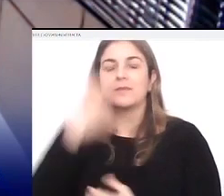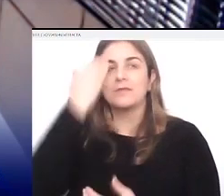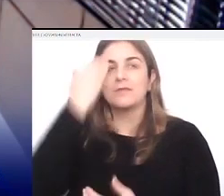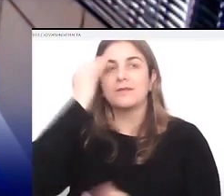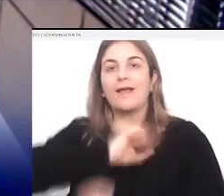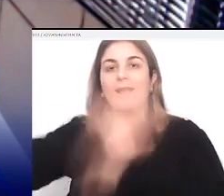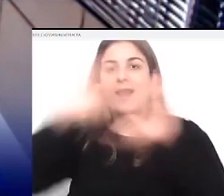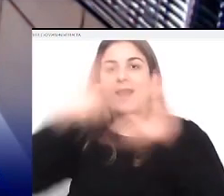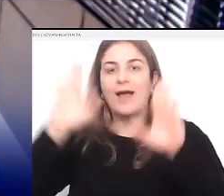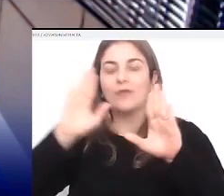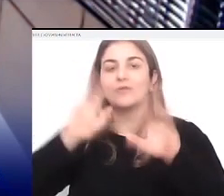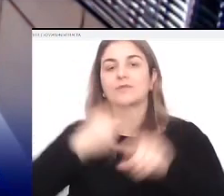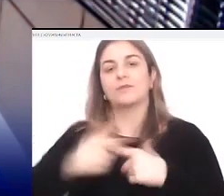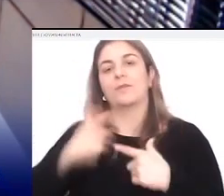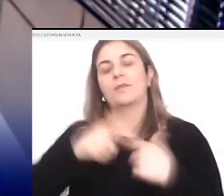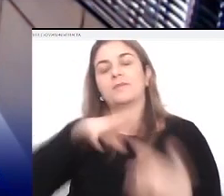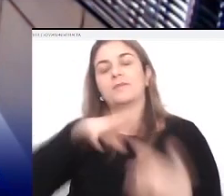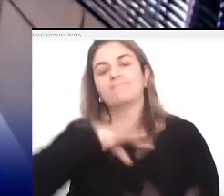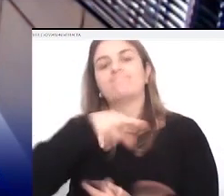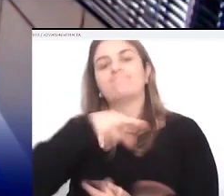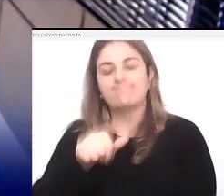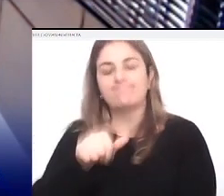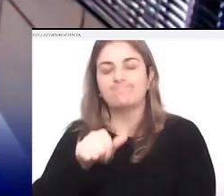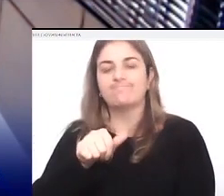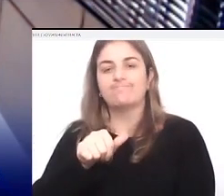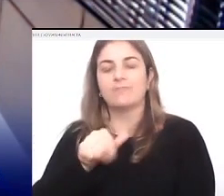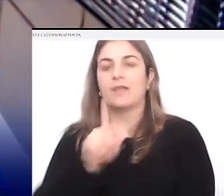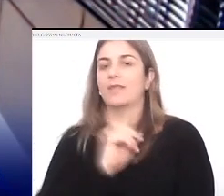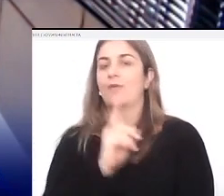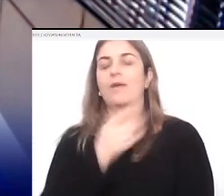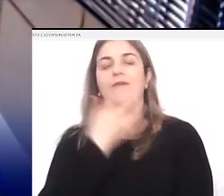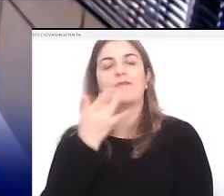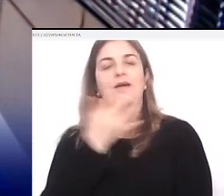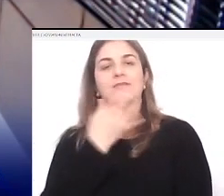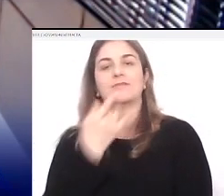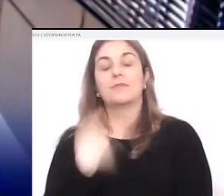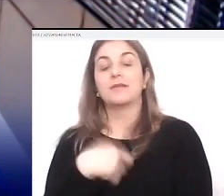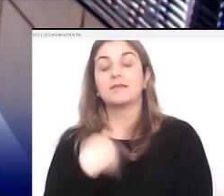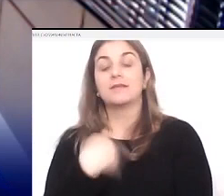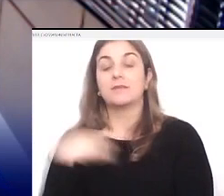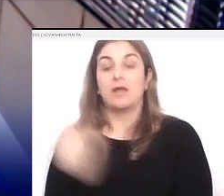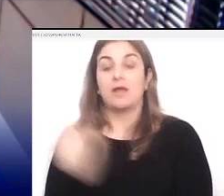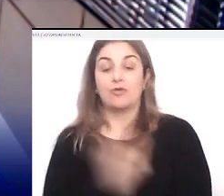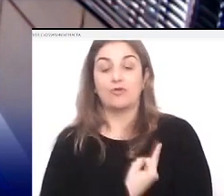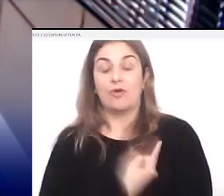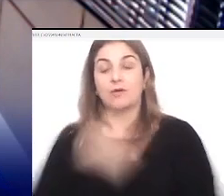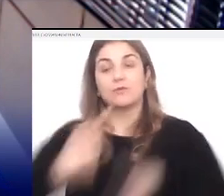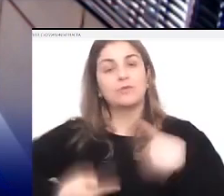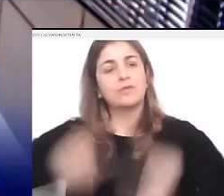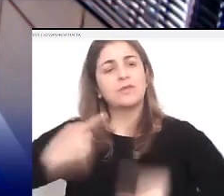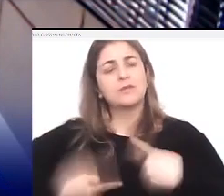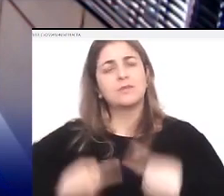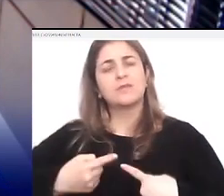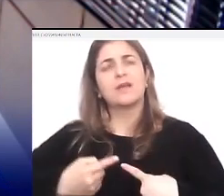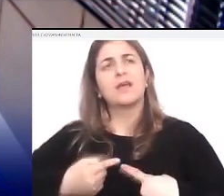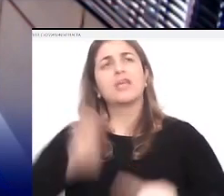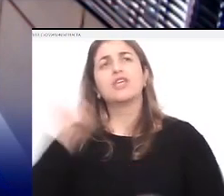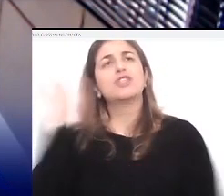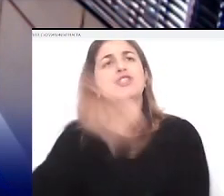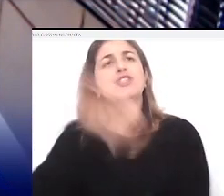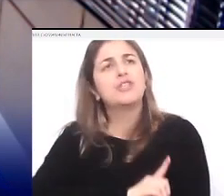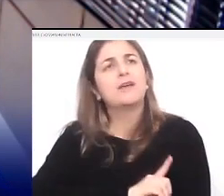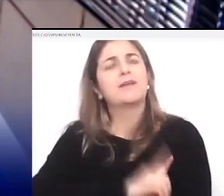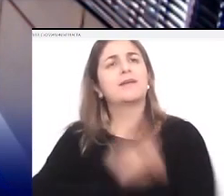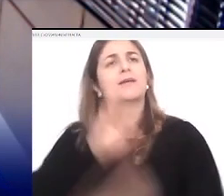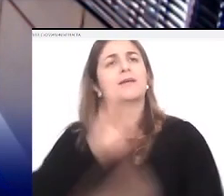desses novos riscos e mais imprevisíveis, né? Conversávamos agora aqui, quando será que teremos de volta o normal? Que não vai ser mais